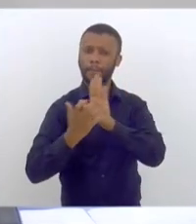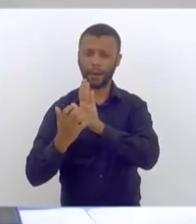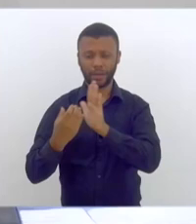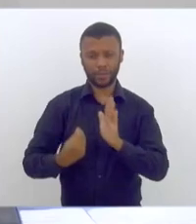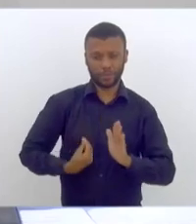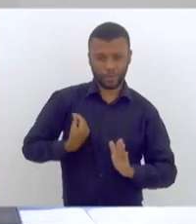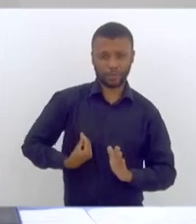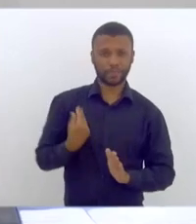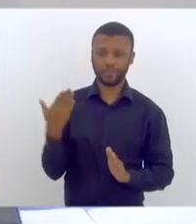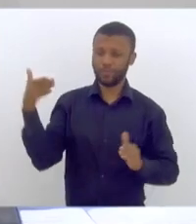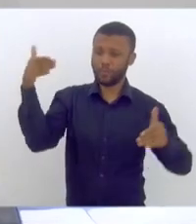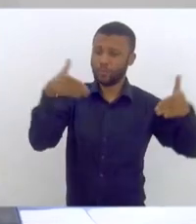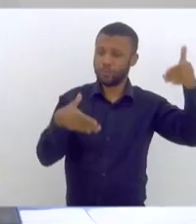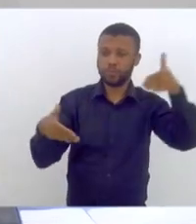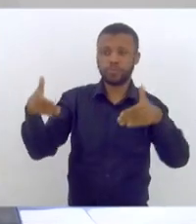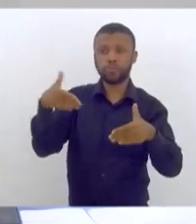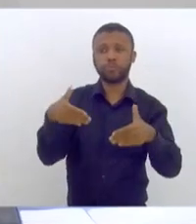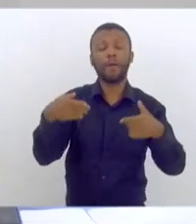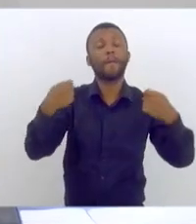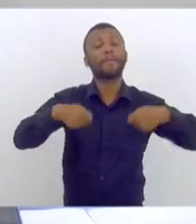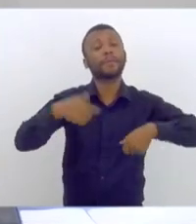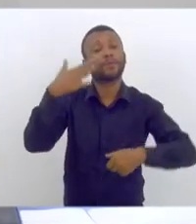é entender